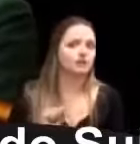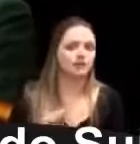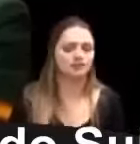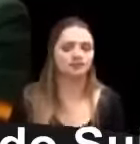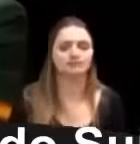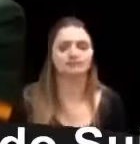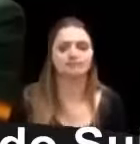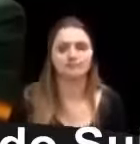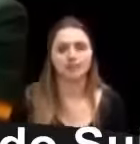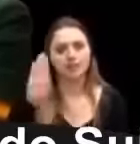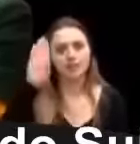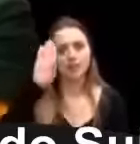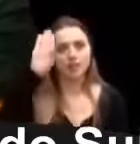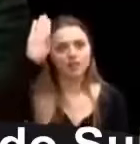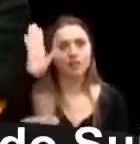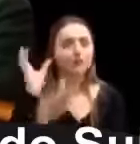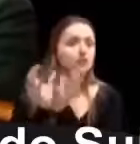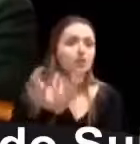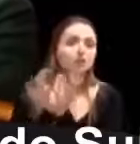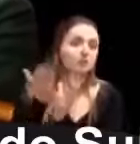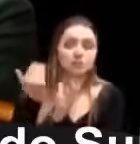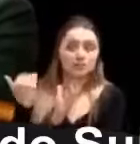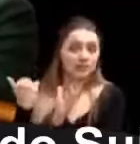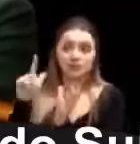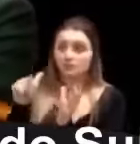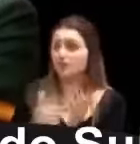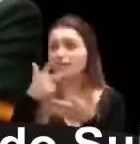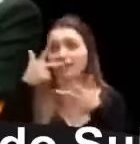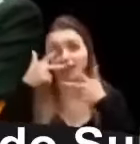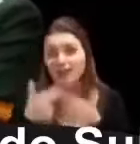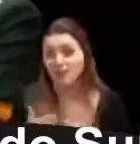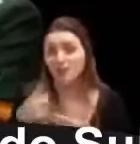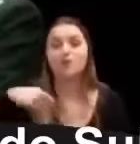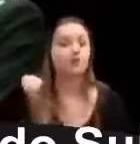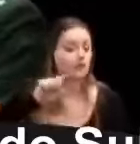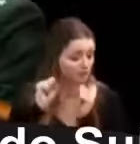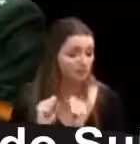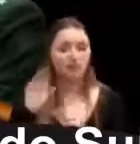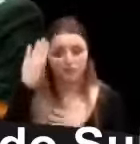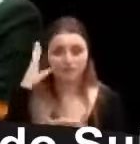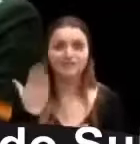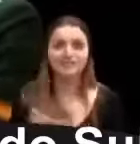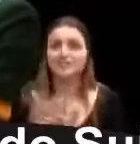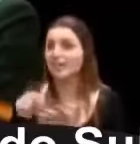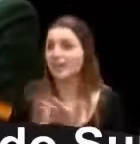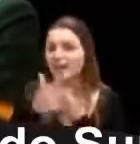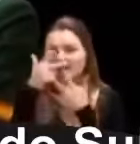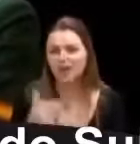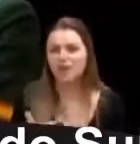E o exército de ontem é o mesmo exército de hoje. Os senhores podem acreditar. É a mesma